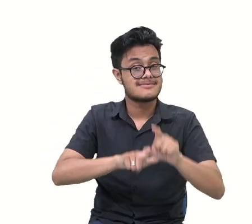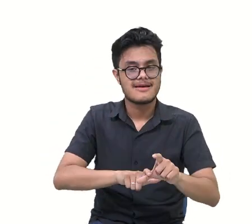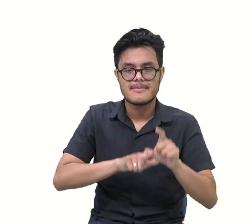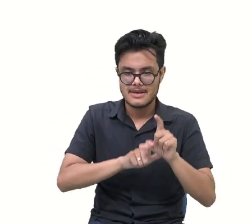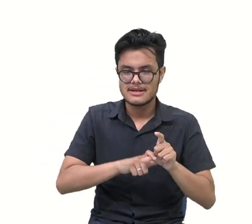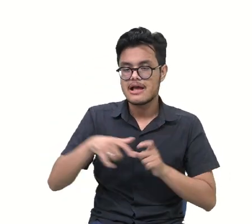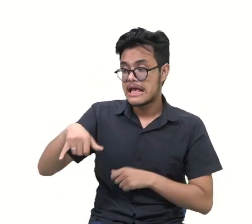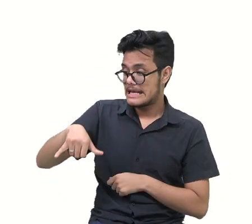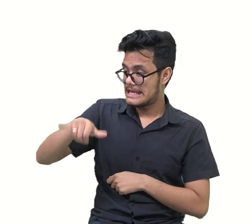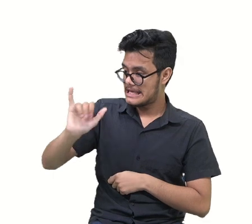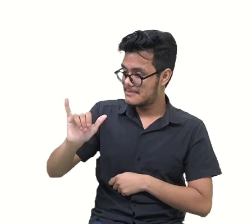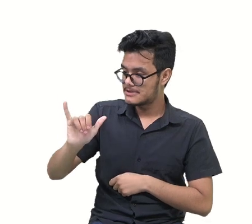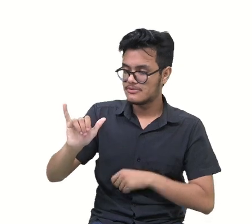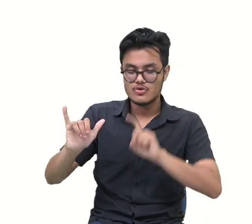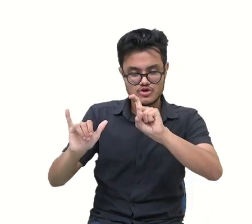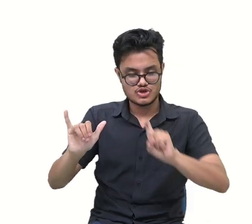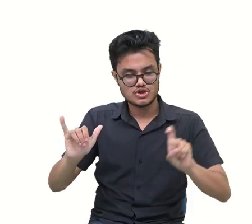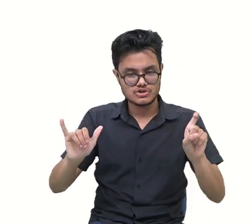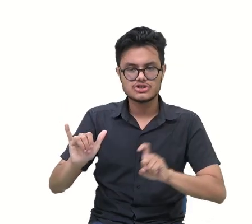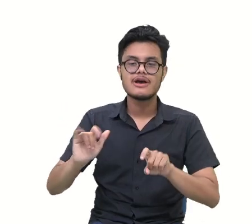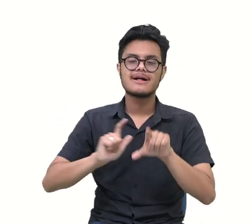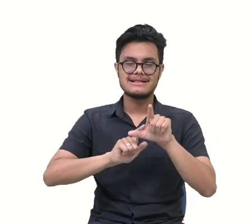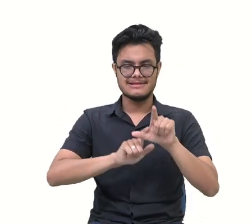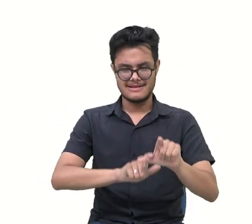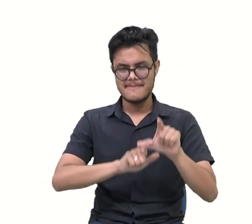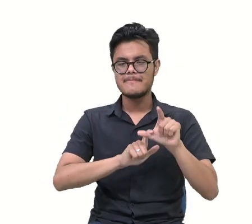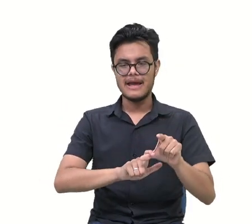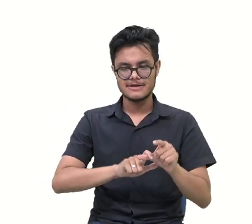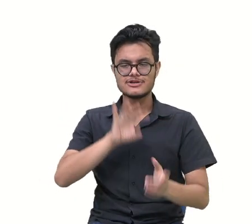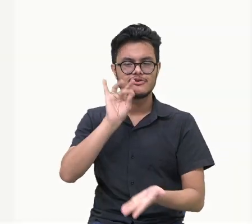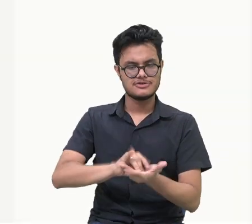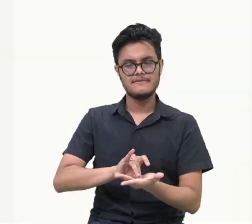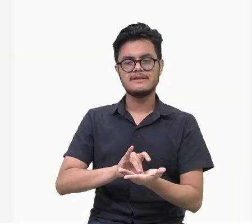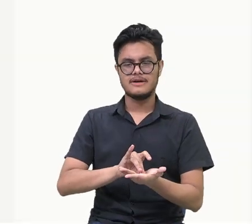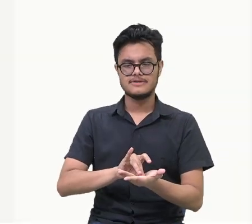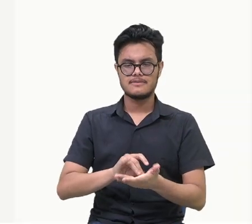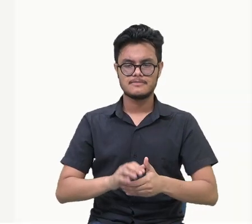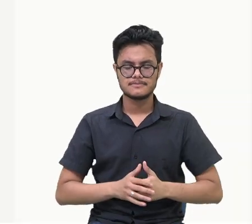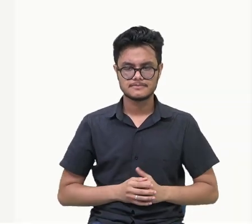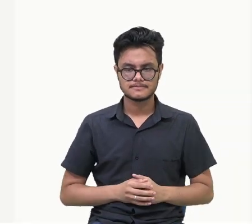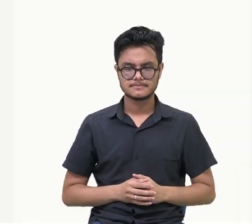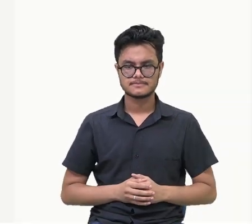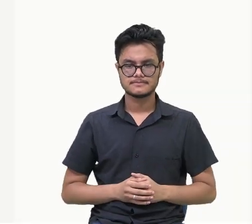de y em relação a x, ela é muito direta aqui, tá?